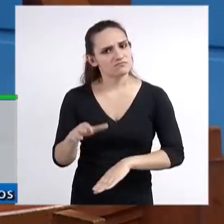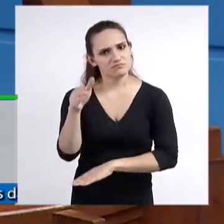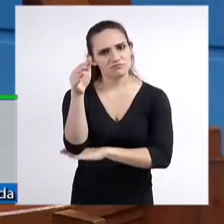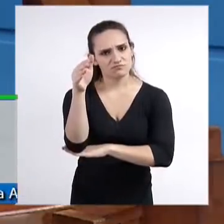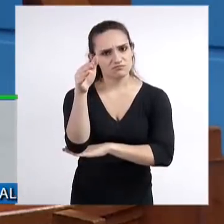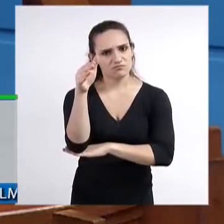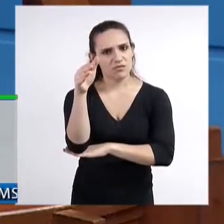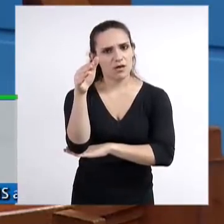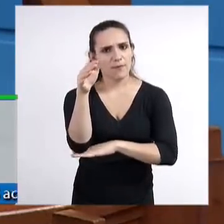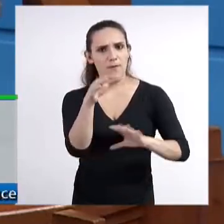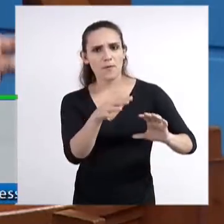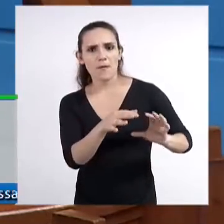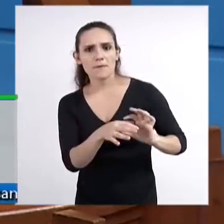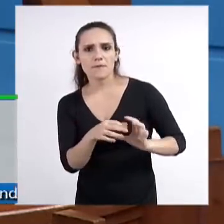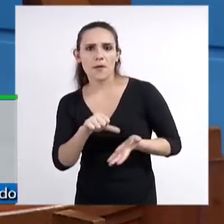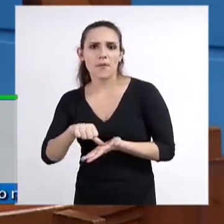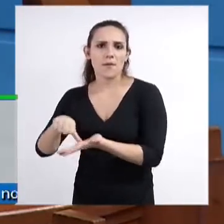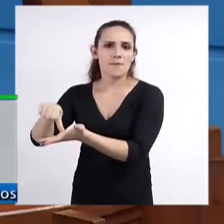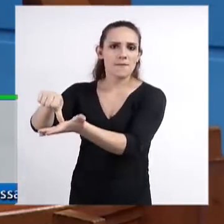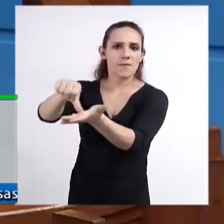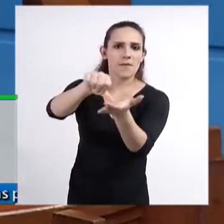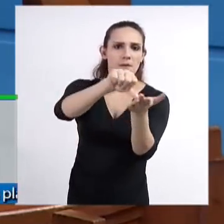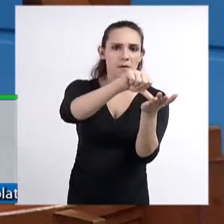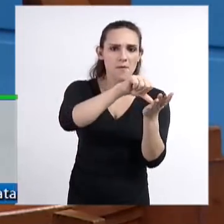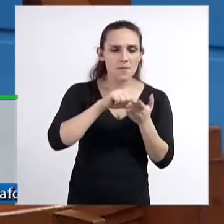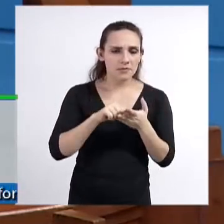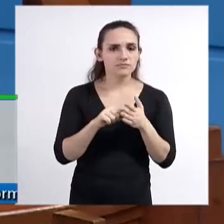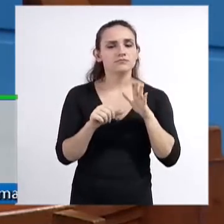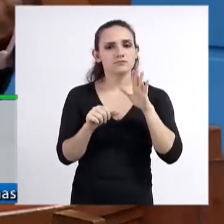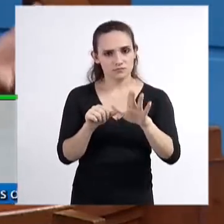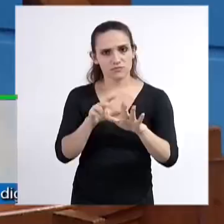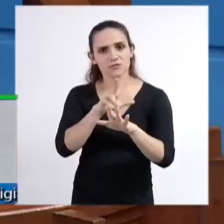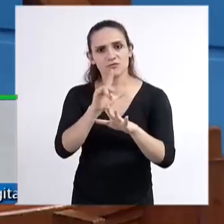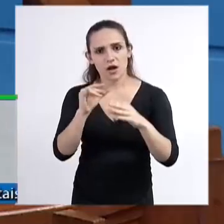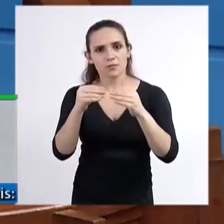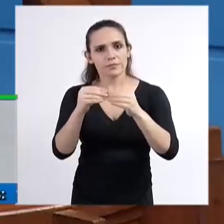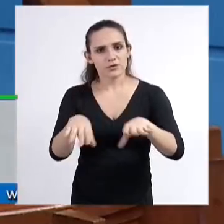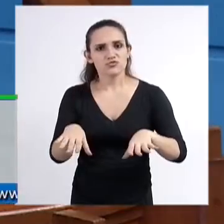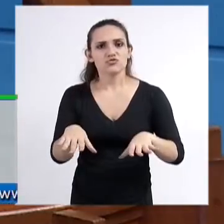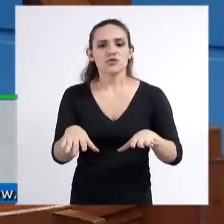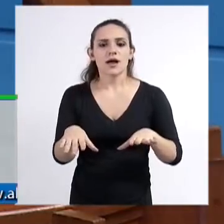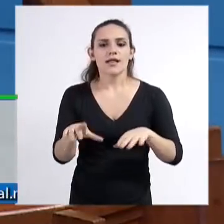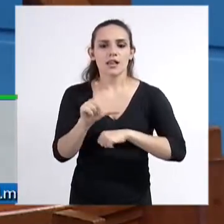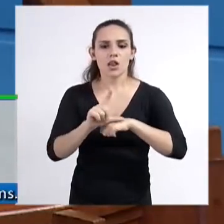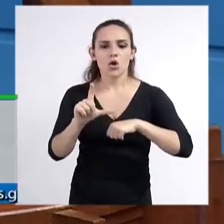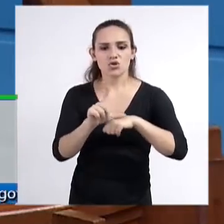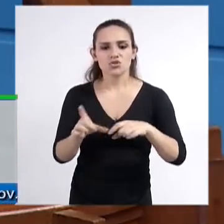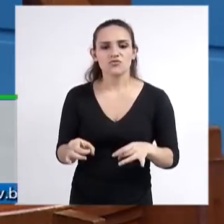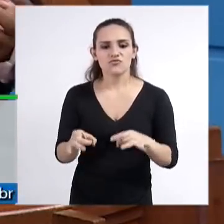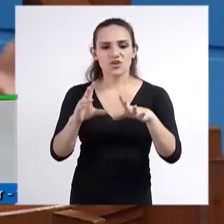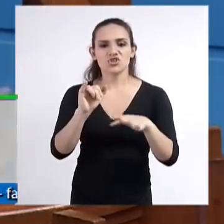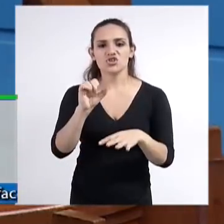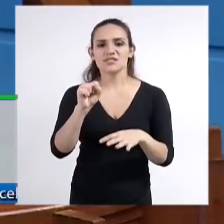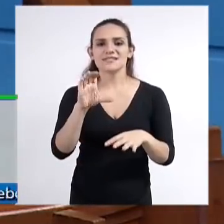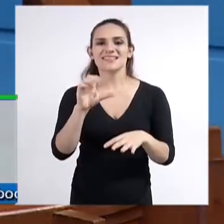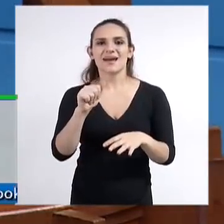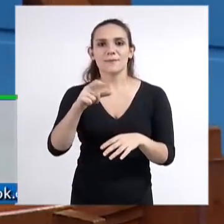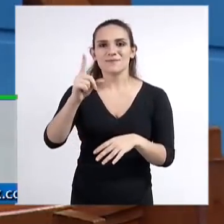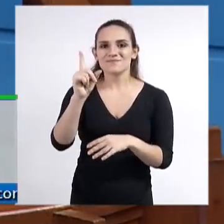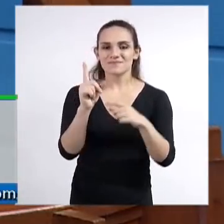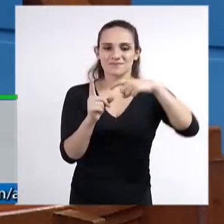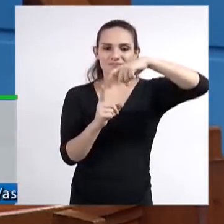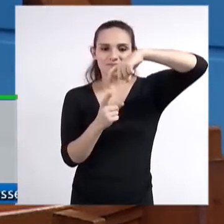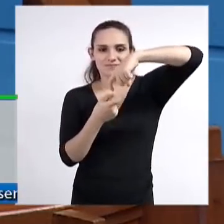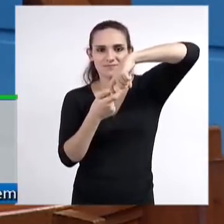hoteleira, admitindo prejuízo às casas de iscas, admitindo